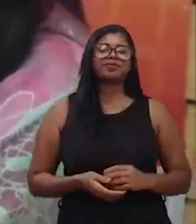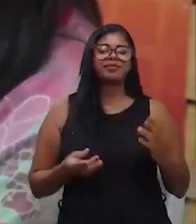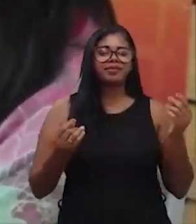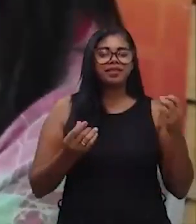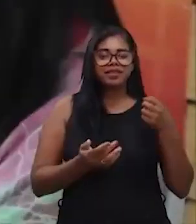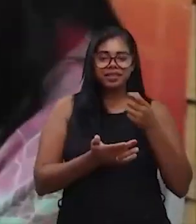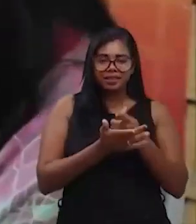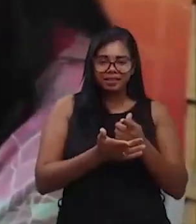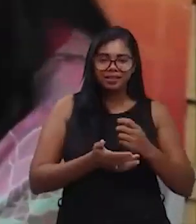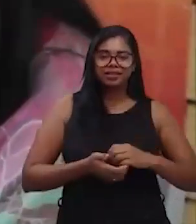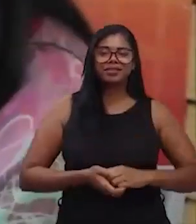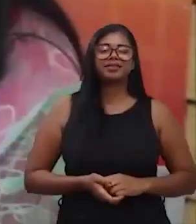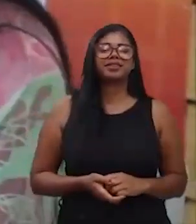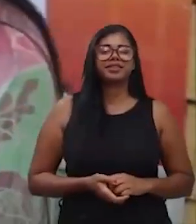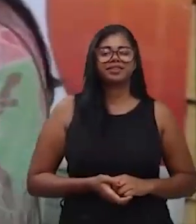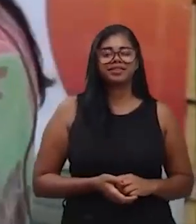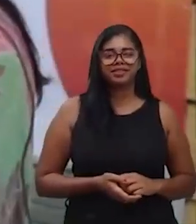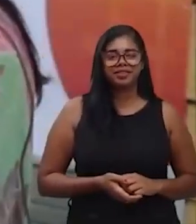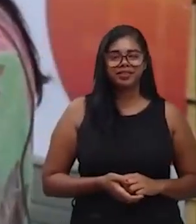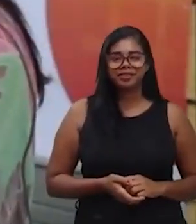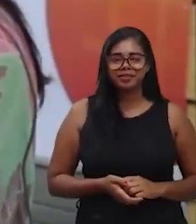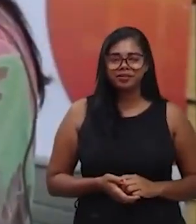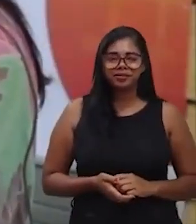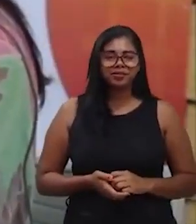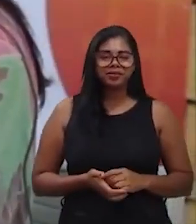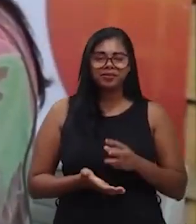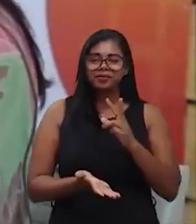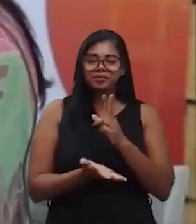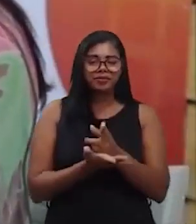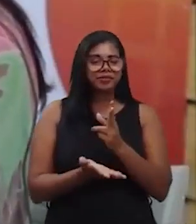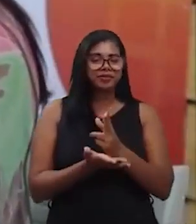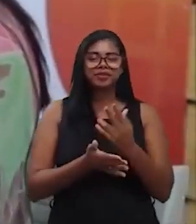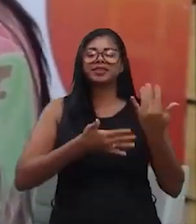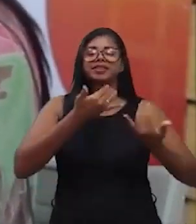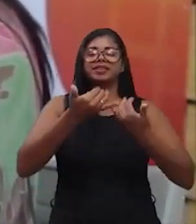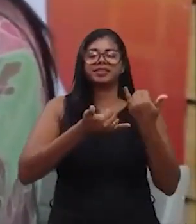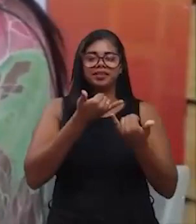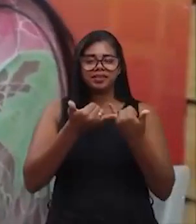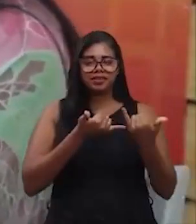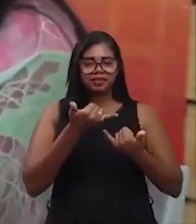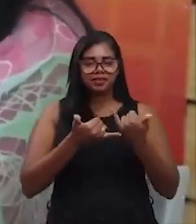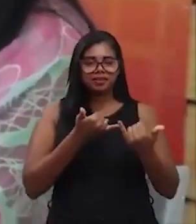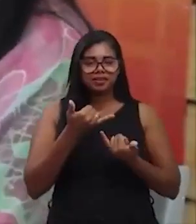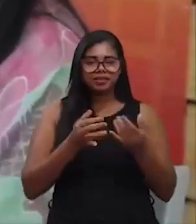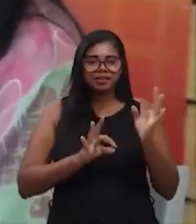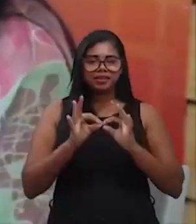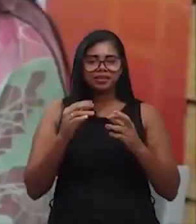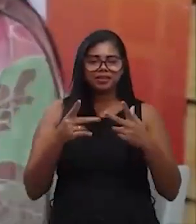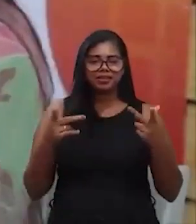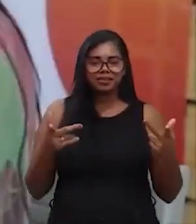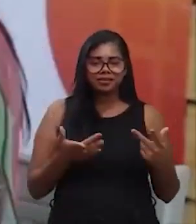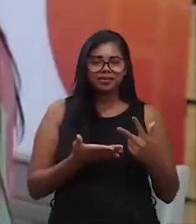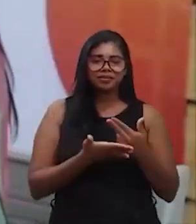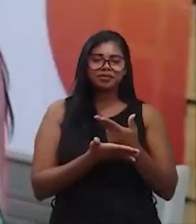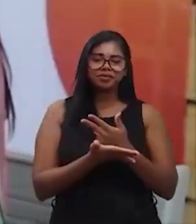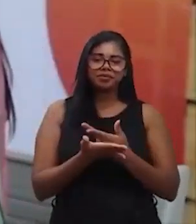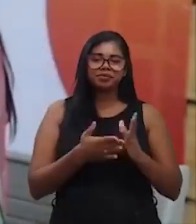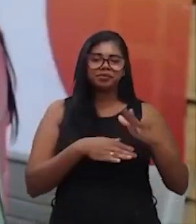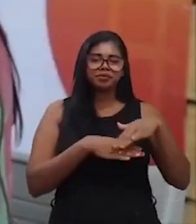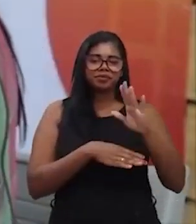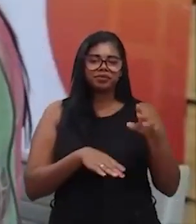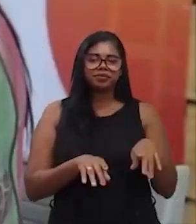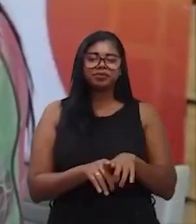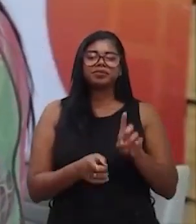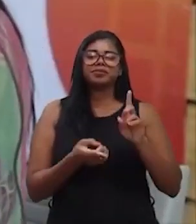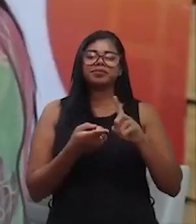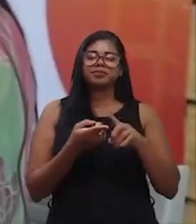tinha, que habitava este lar da costura. Então, estavam sempre ali brincando. E assim, essa história do recortar e tudo mais, e sempre